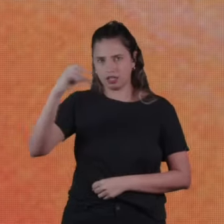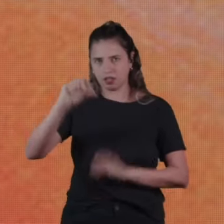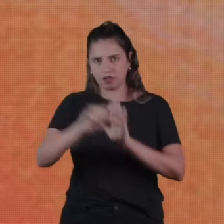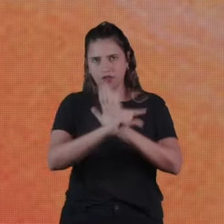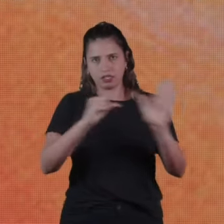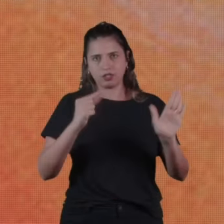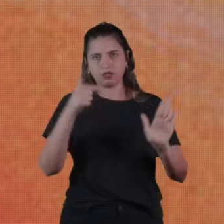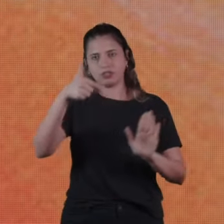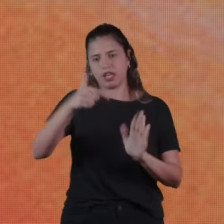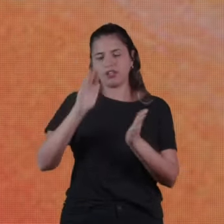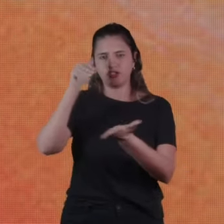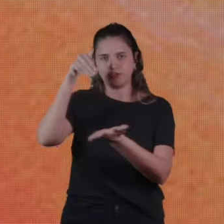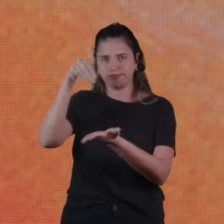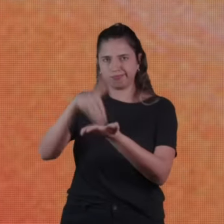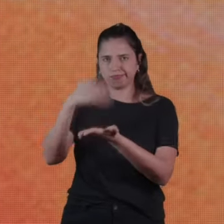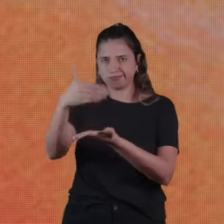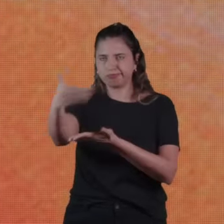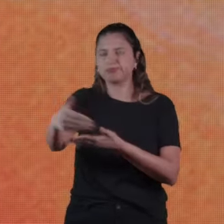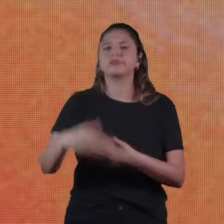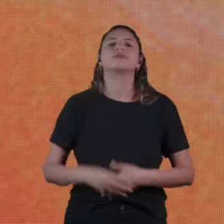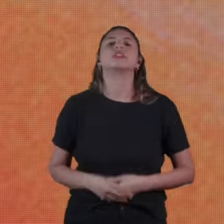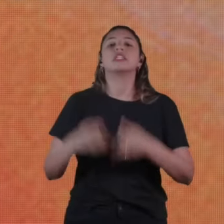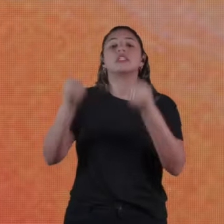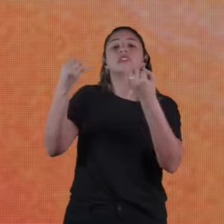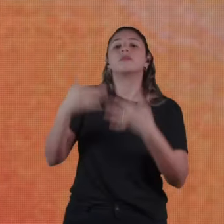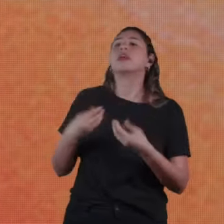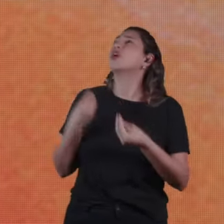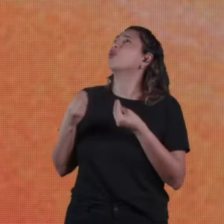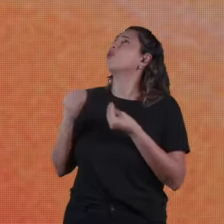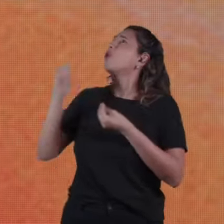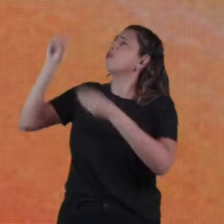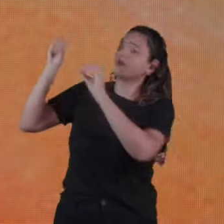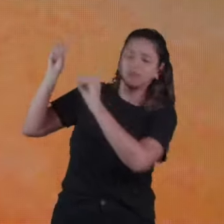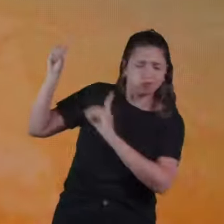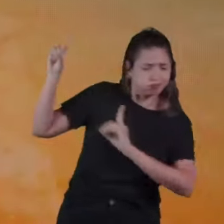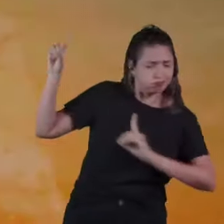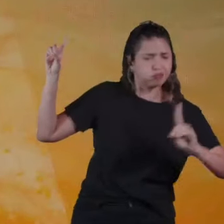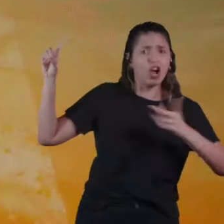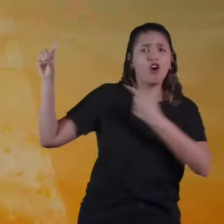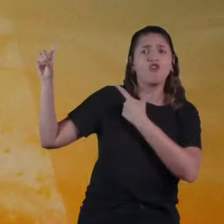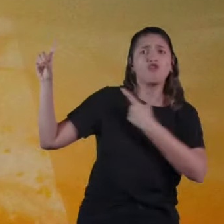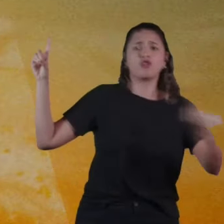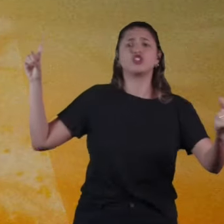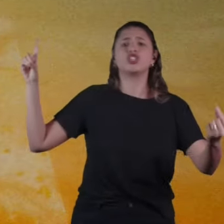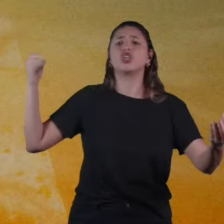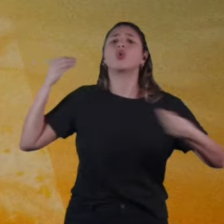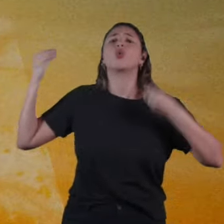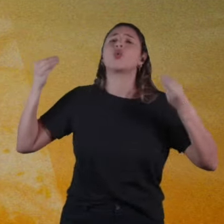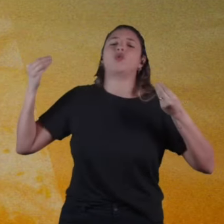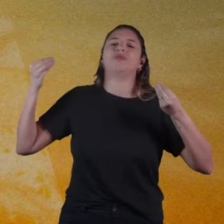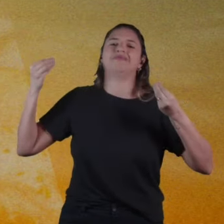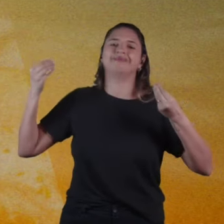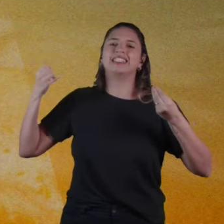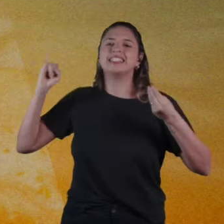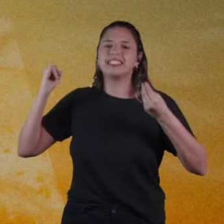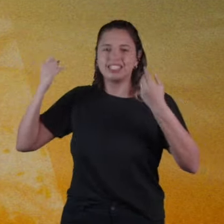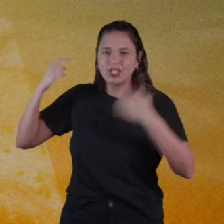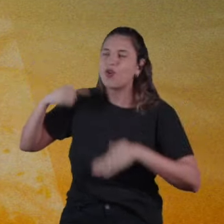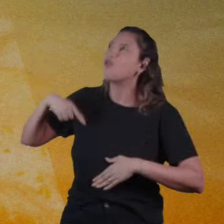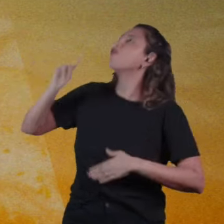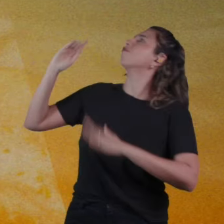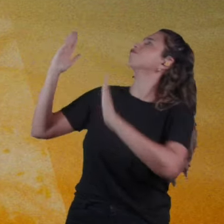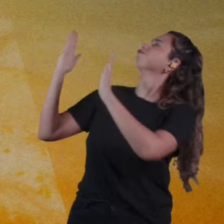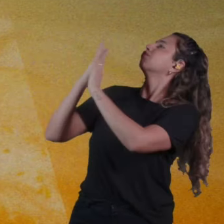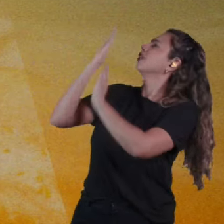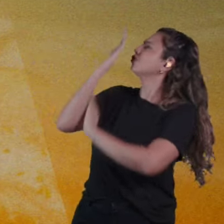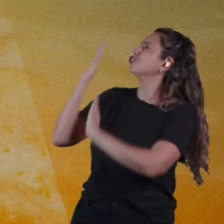7 em diante, diz assim, para onde me ausentarei do teu espírito? Para onde fugirei da tua face? Se eu subo aos céus, lá